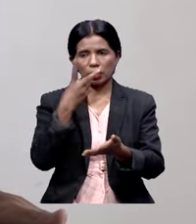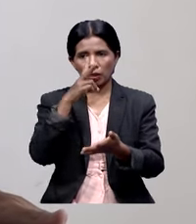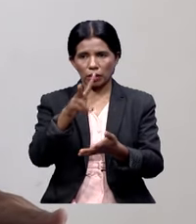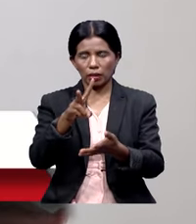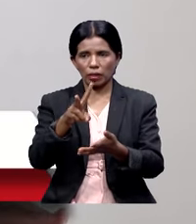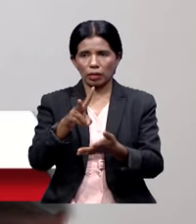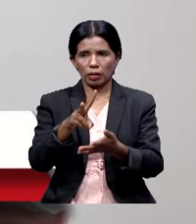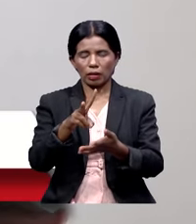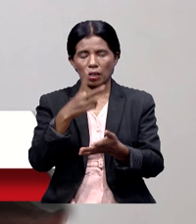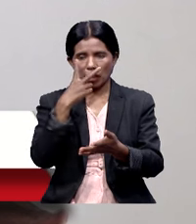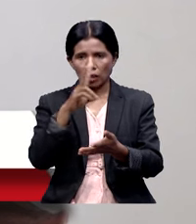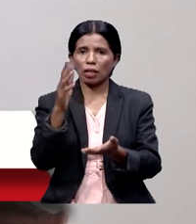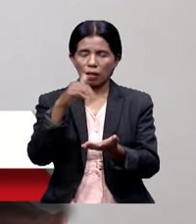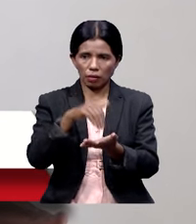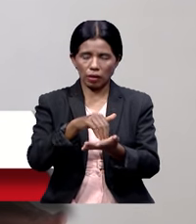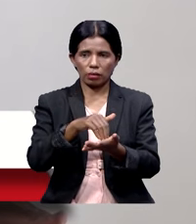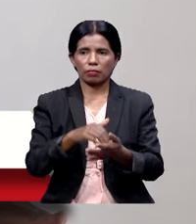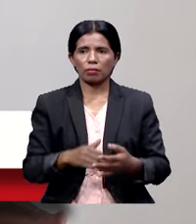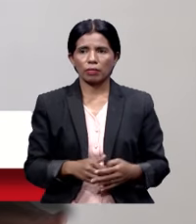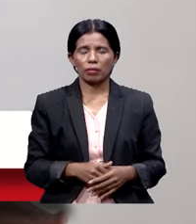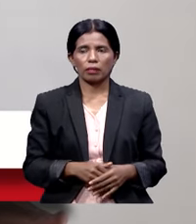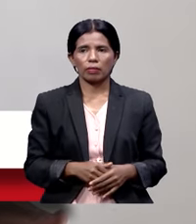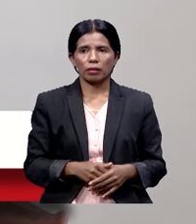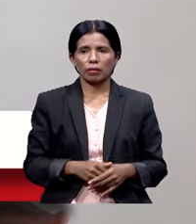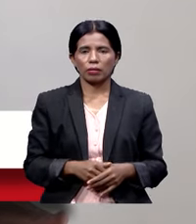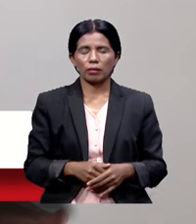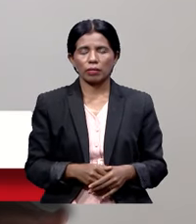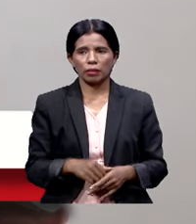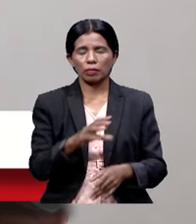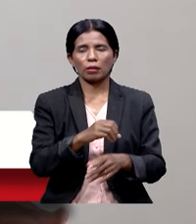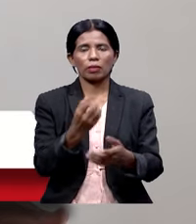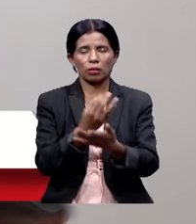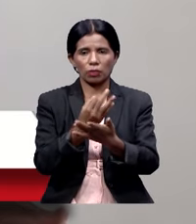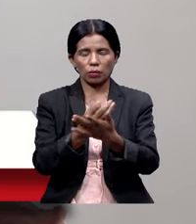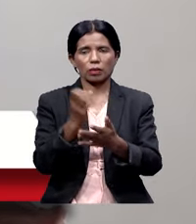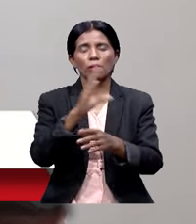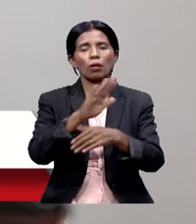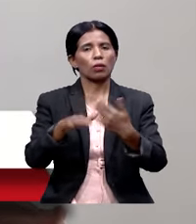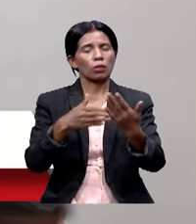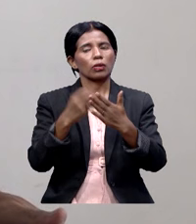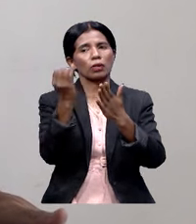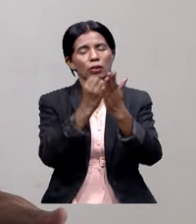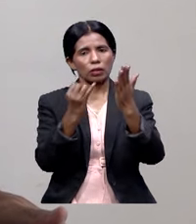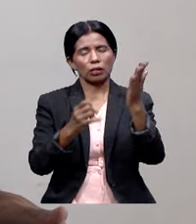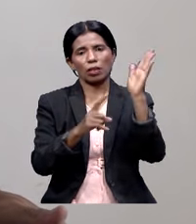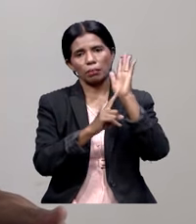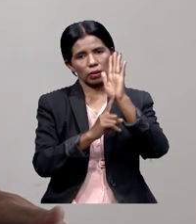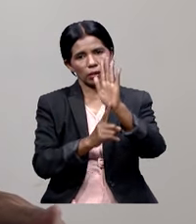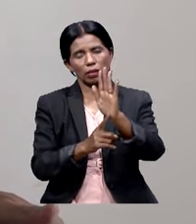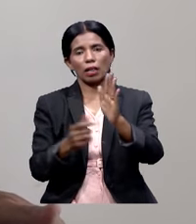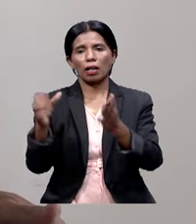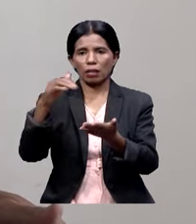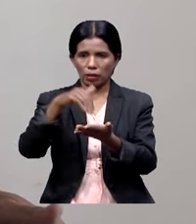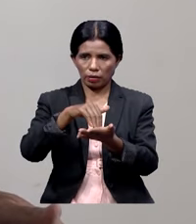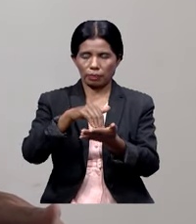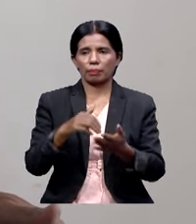área revisão, tanto para custos, para desenho, para tudo, depois se me apresenta pelo fato.